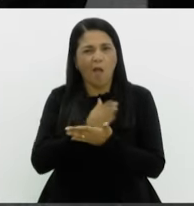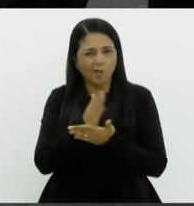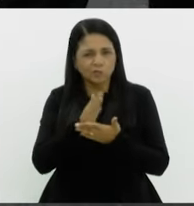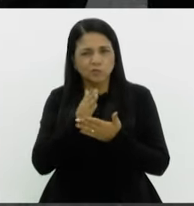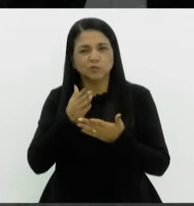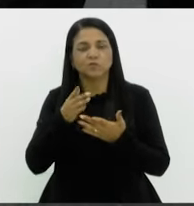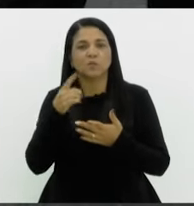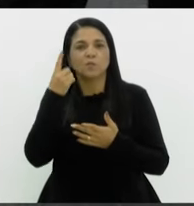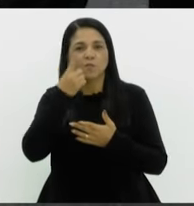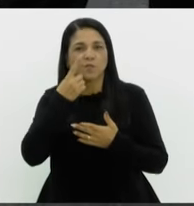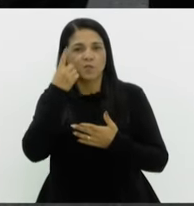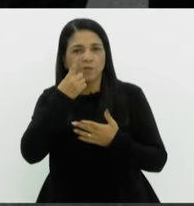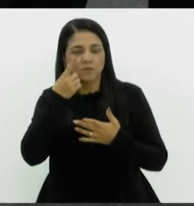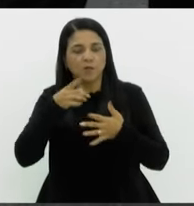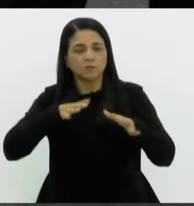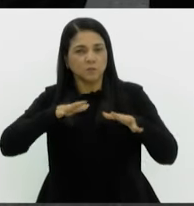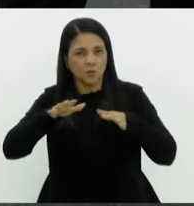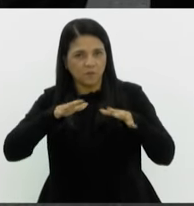próprio presidente da Casa,